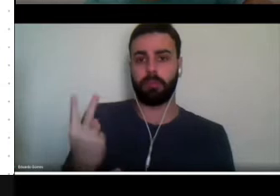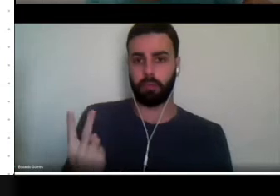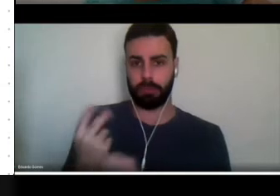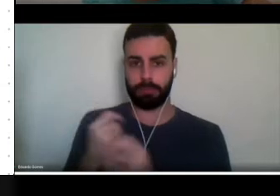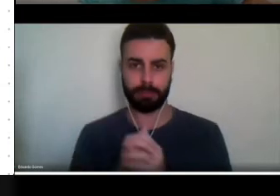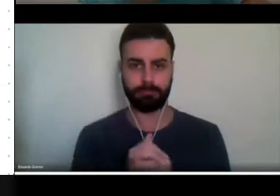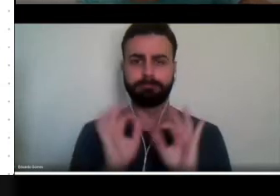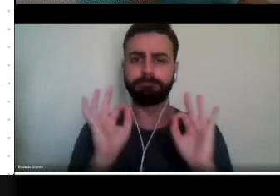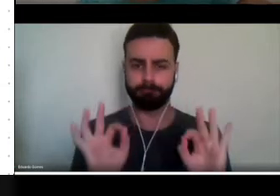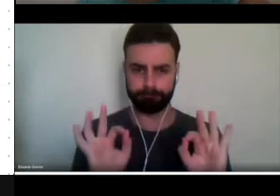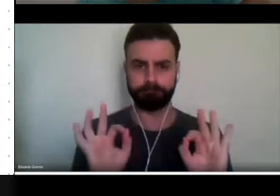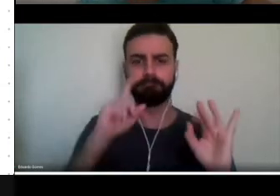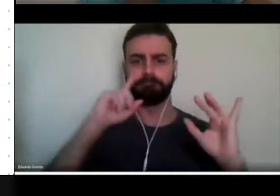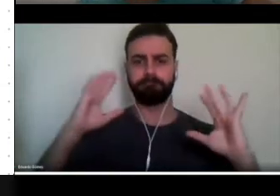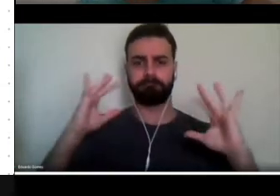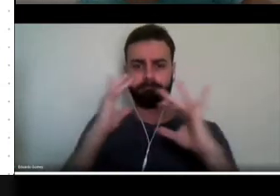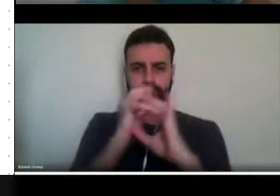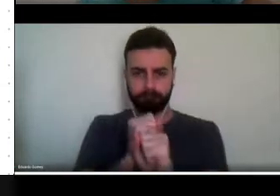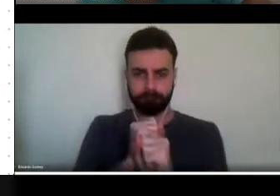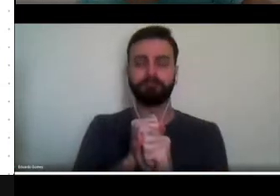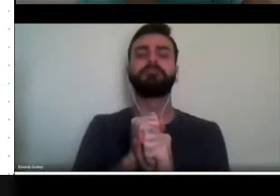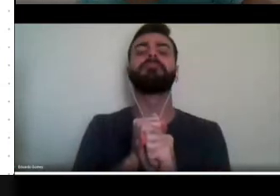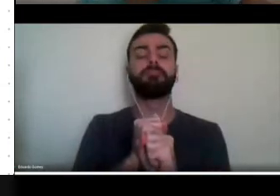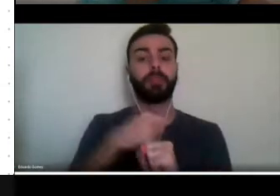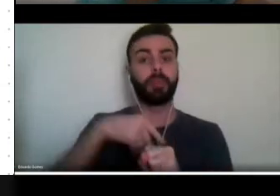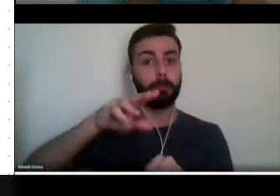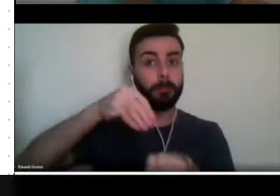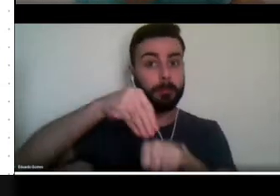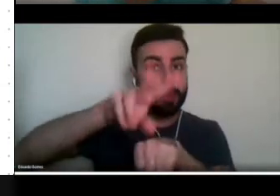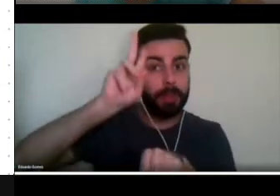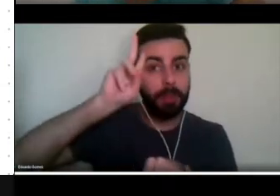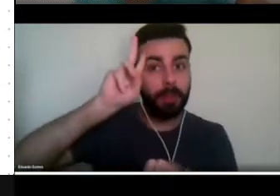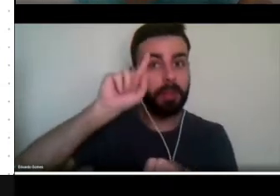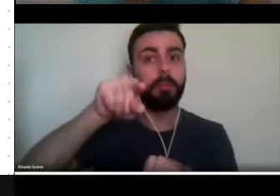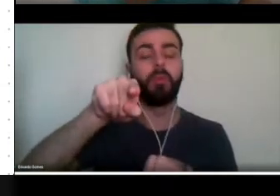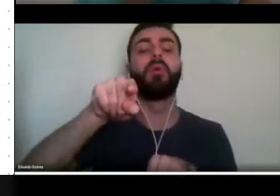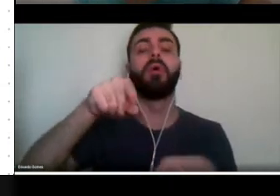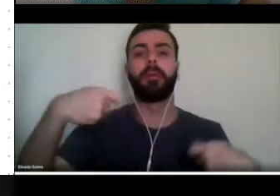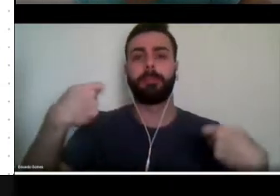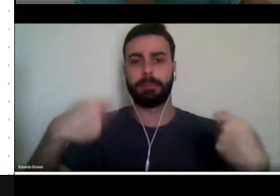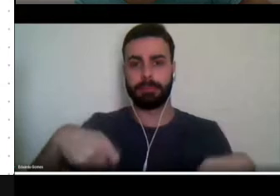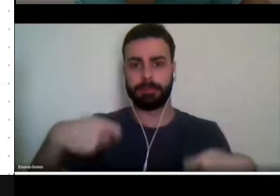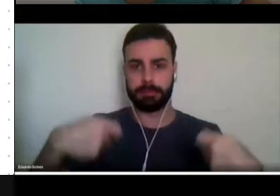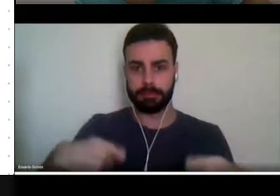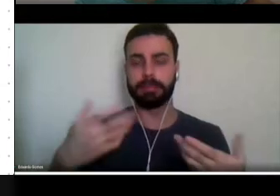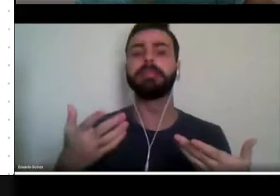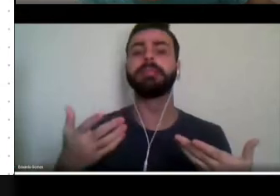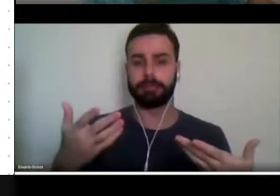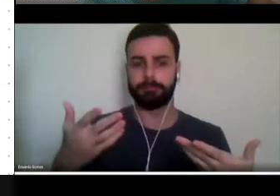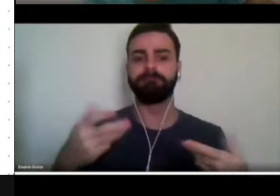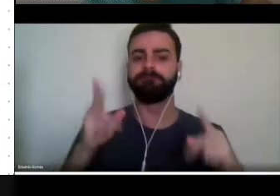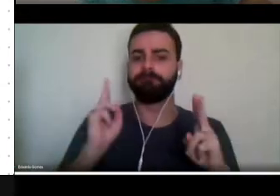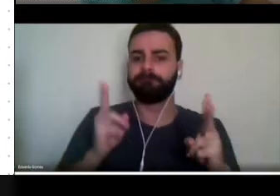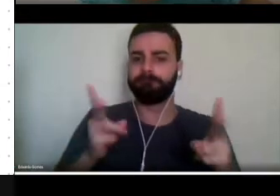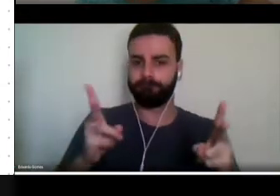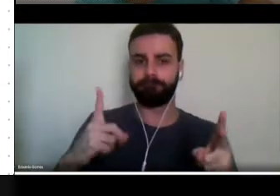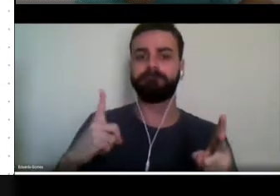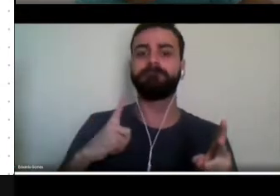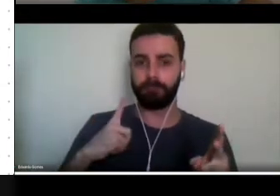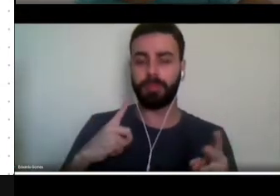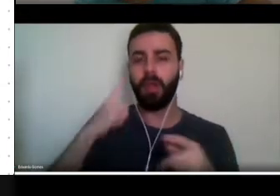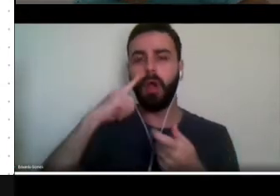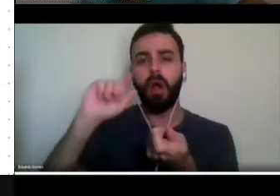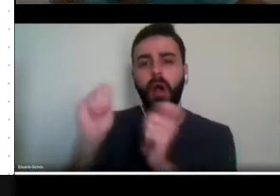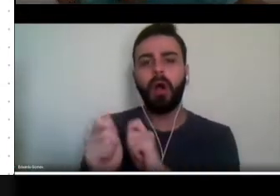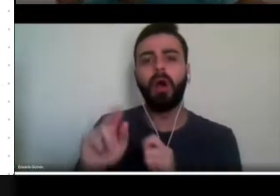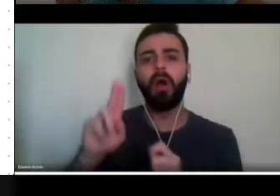essas contas, lembrando que você precisa carregar sempre as unidades na hora de fazer as contas, você